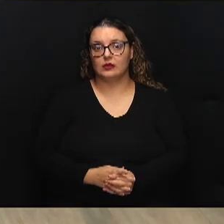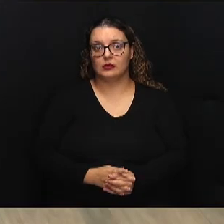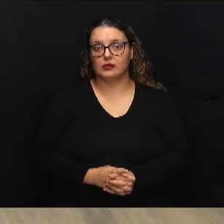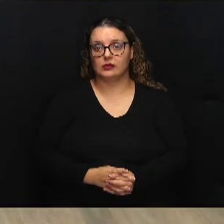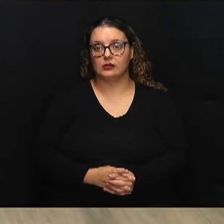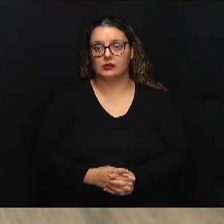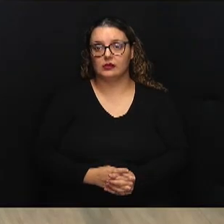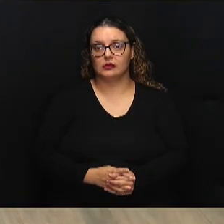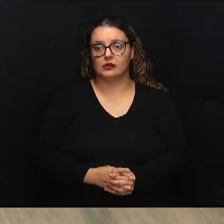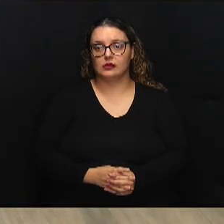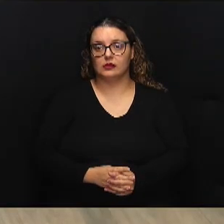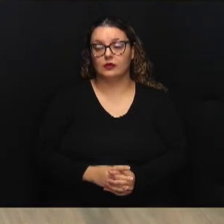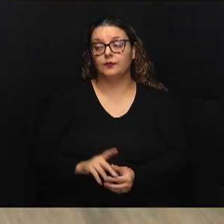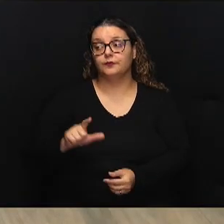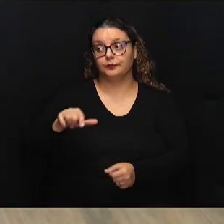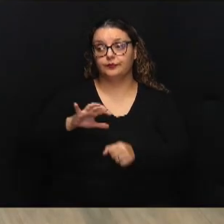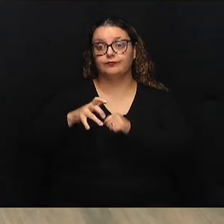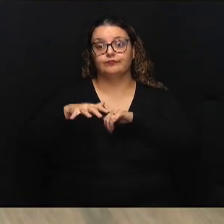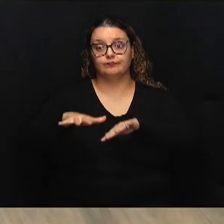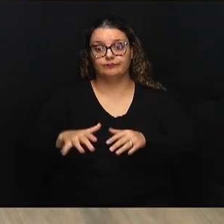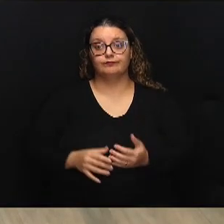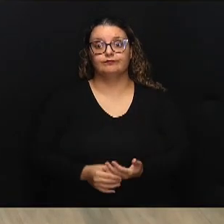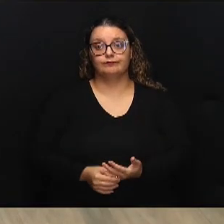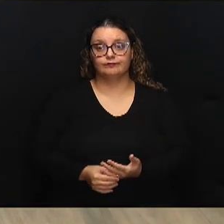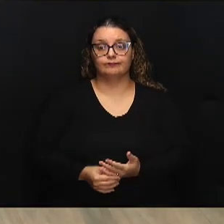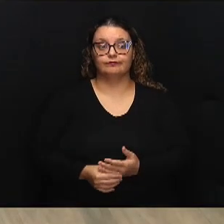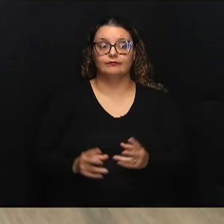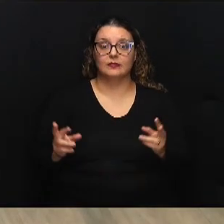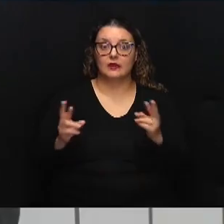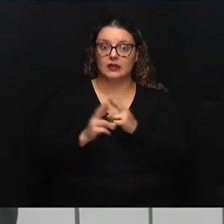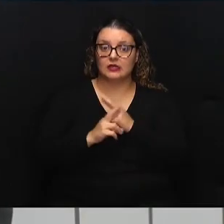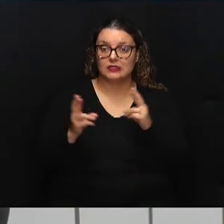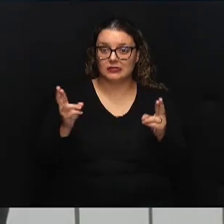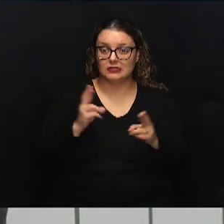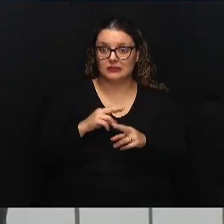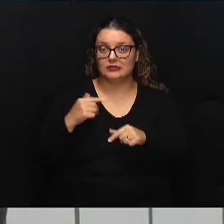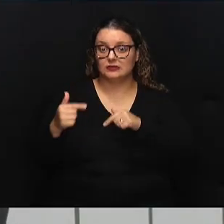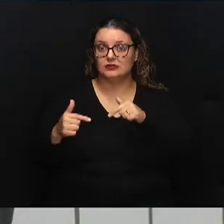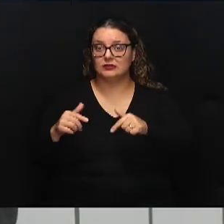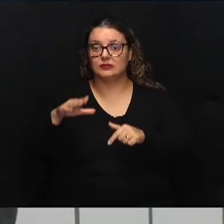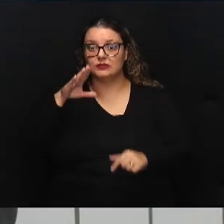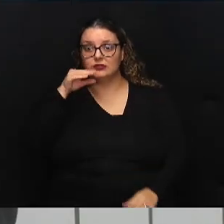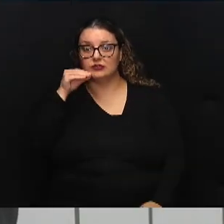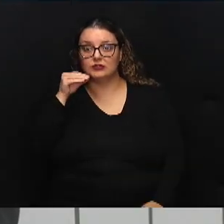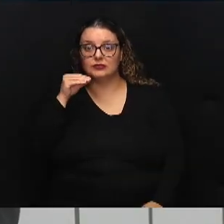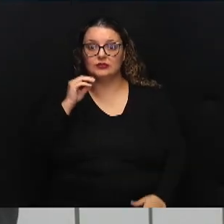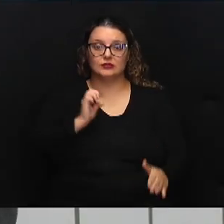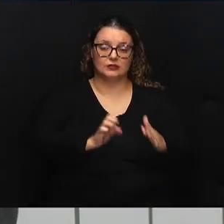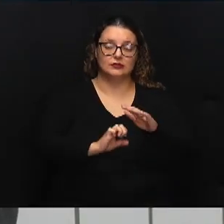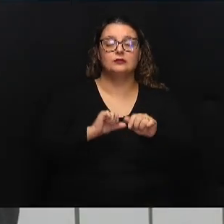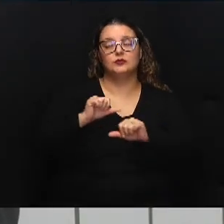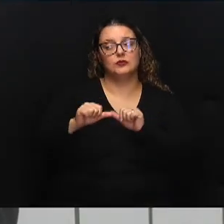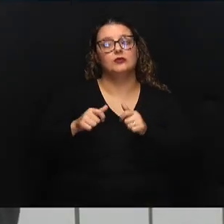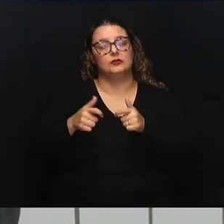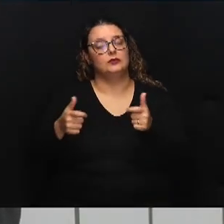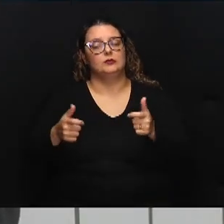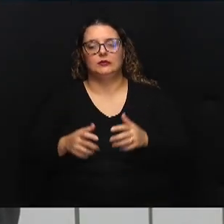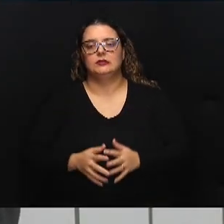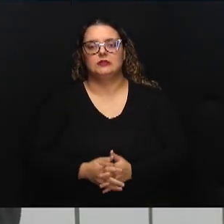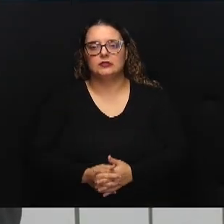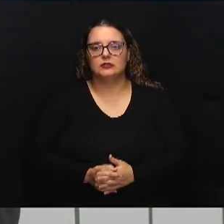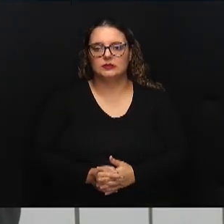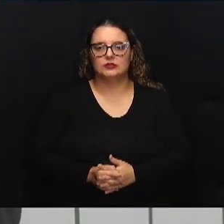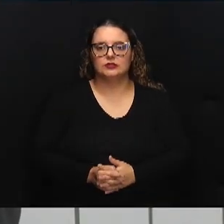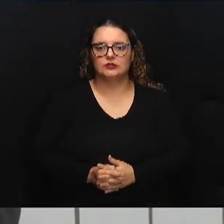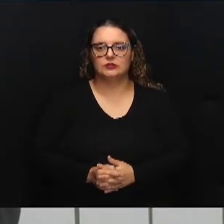Depois da pandemia, a relação de trabalho, né, entre funcionários e empresa mudou bastante, né, em